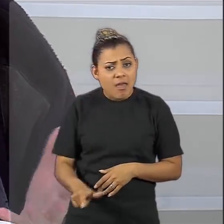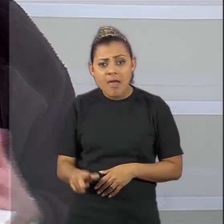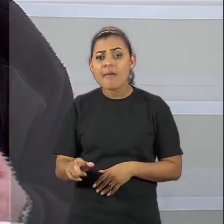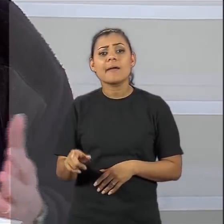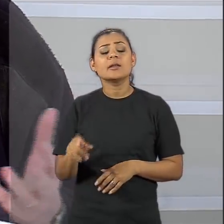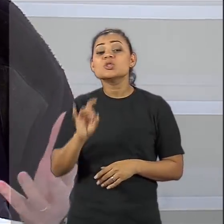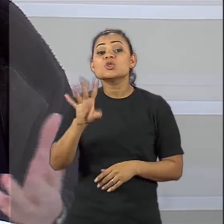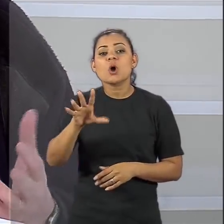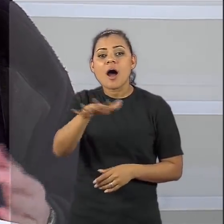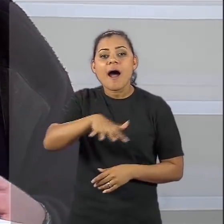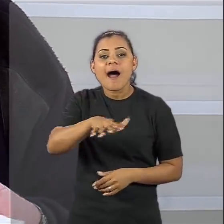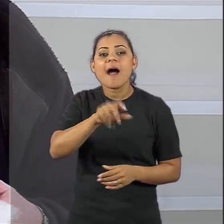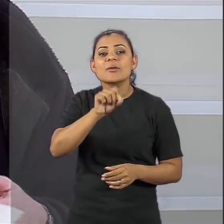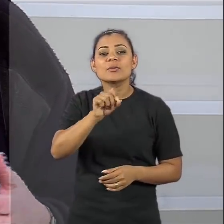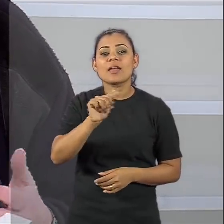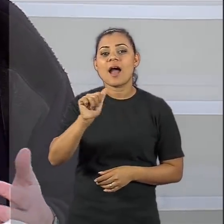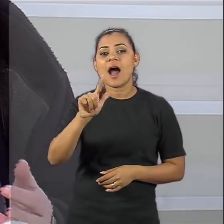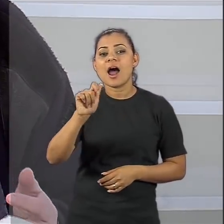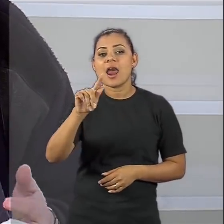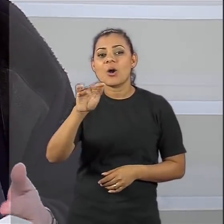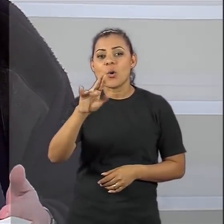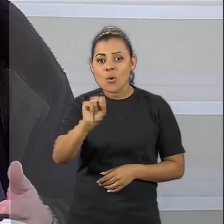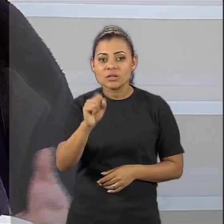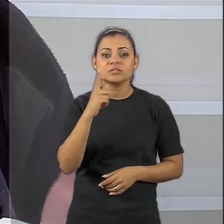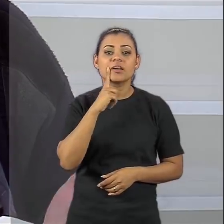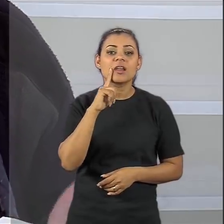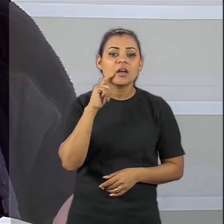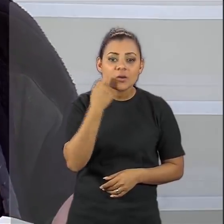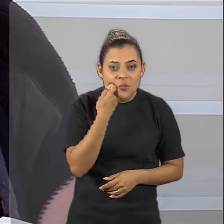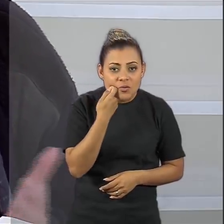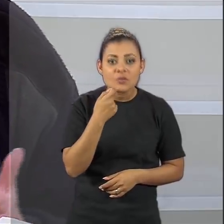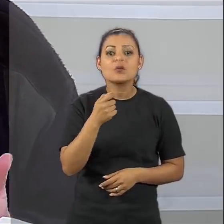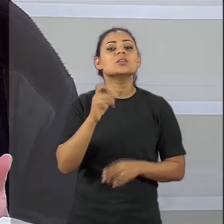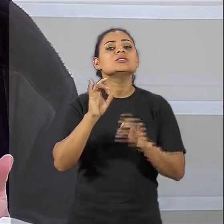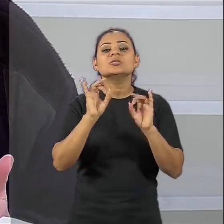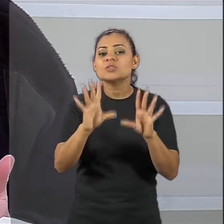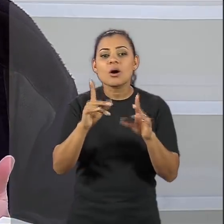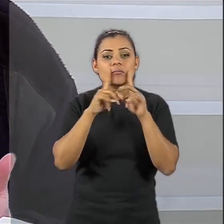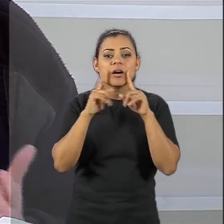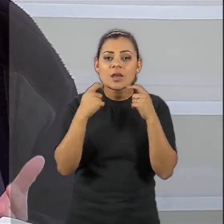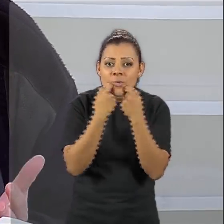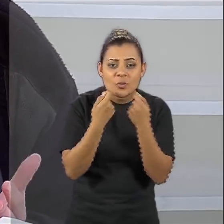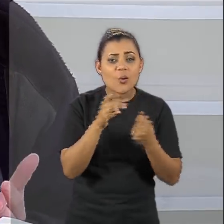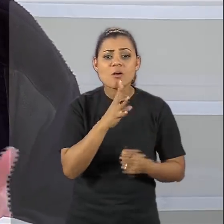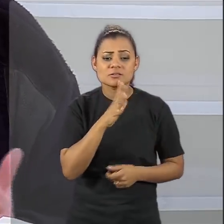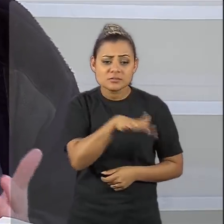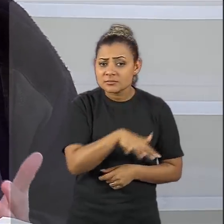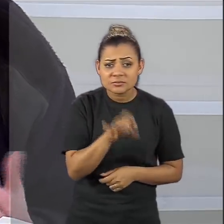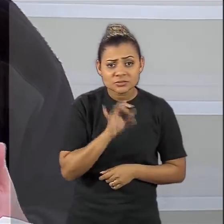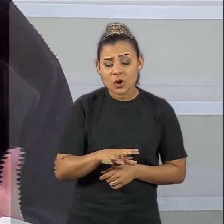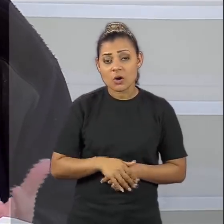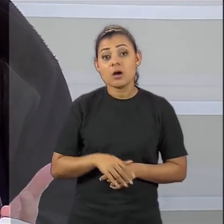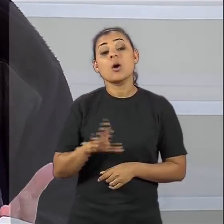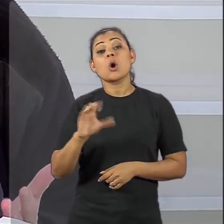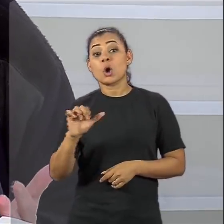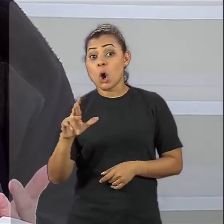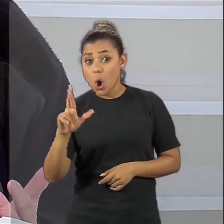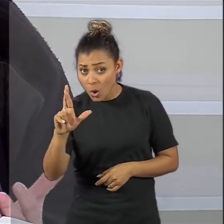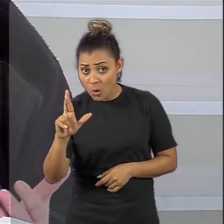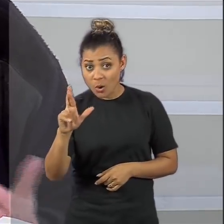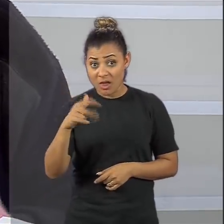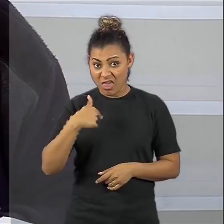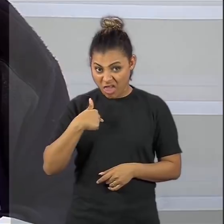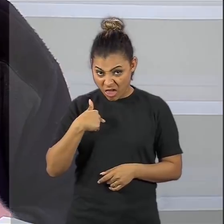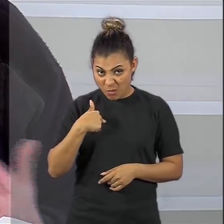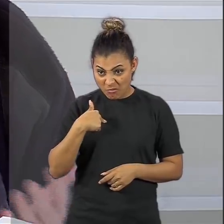uma criação do marketing político e da televisão, certo? Se é assim, com o Collor, quem sou eu para